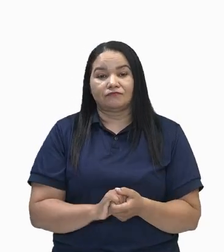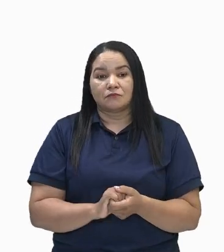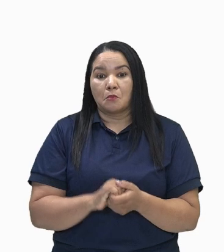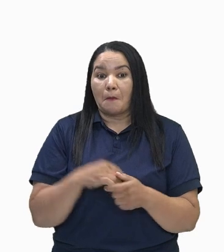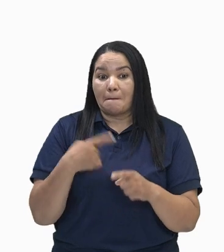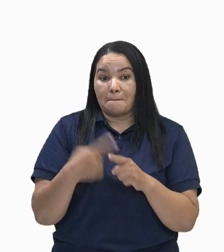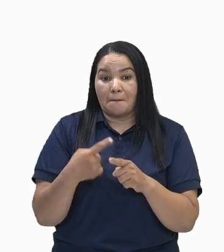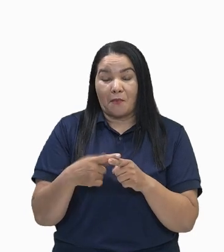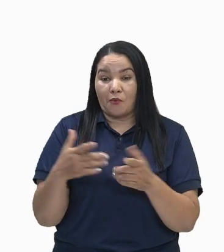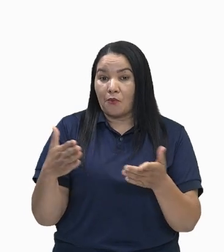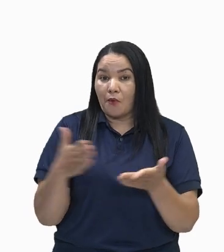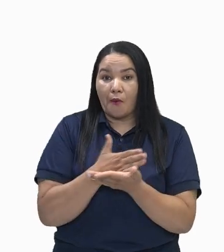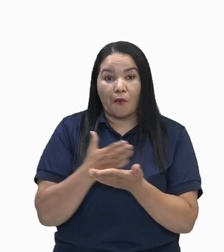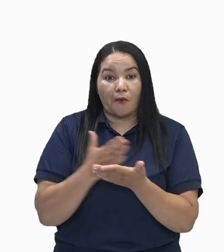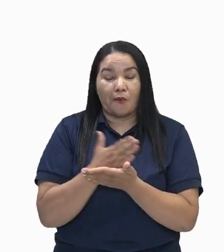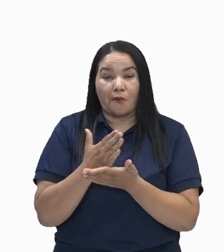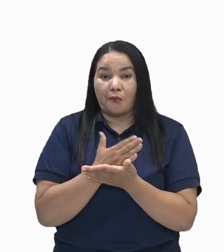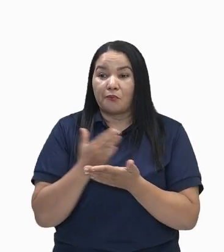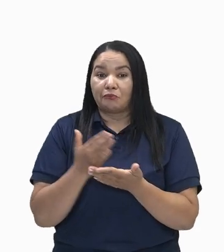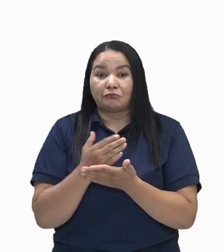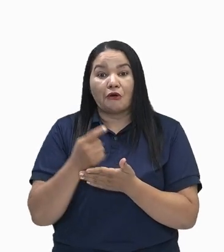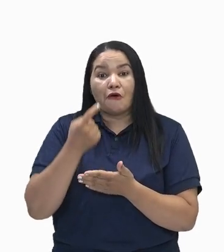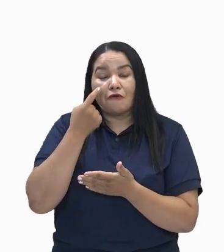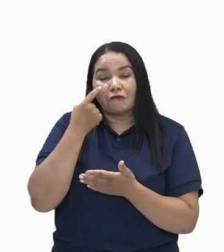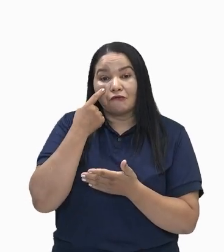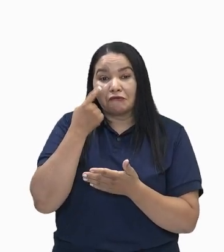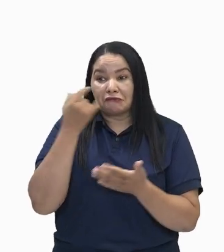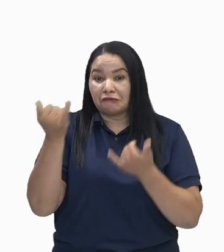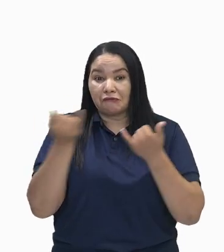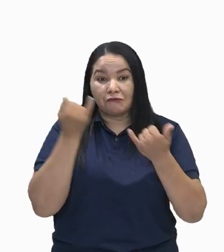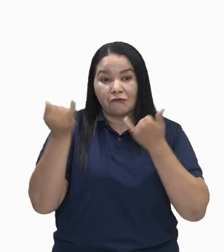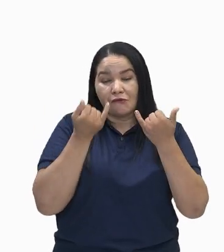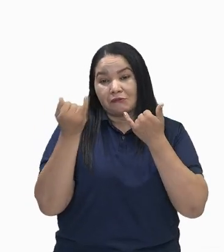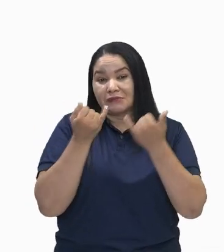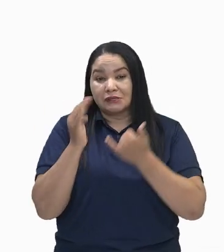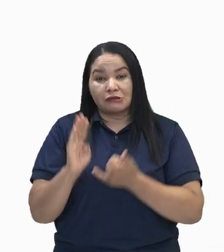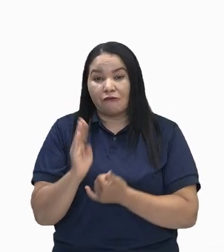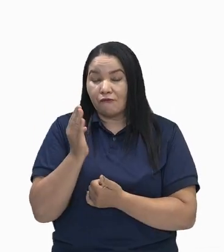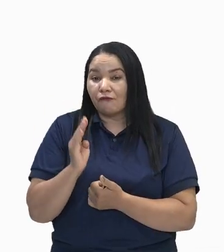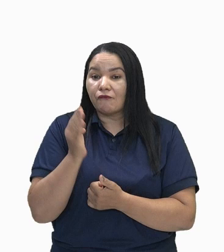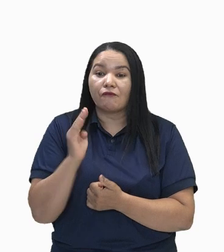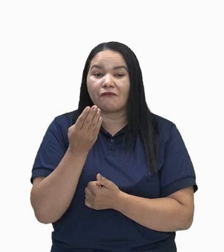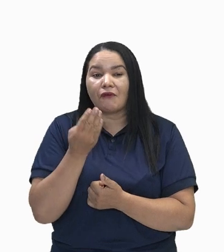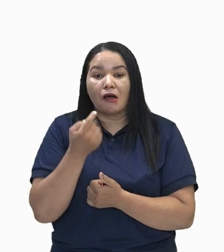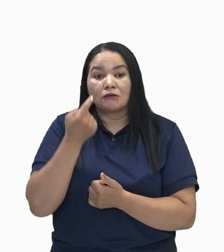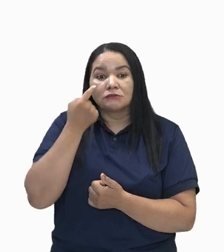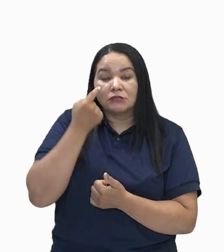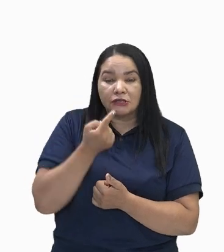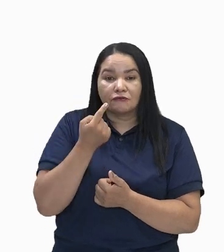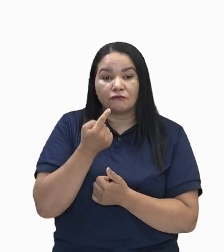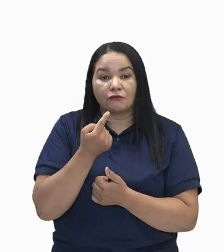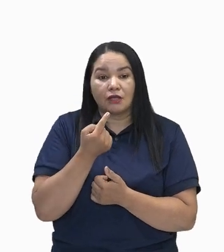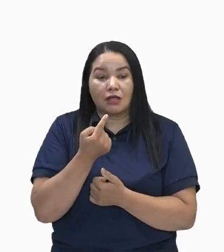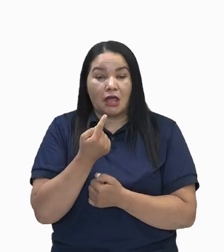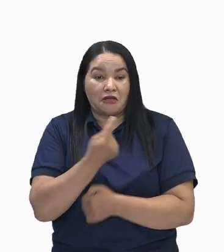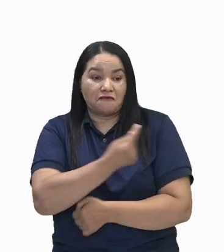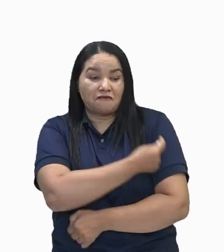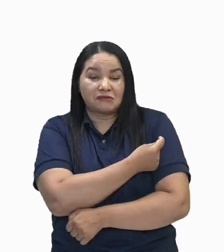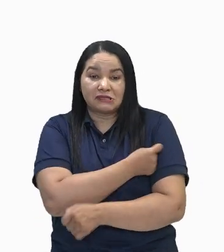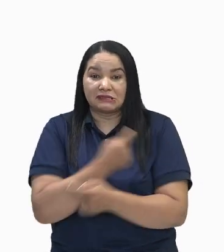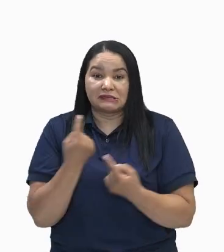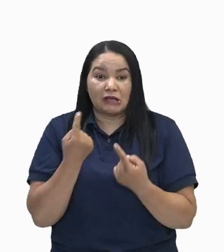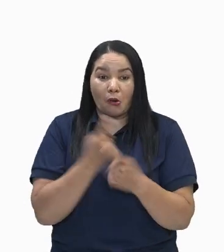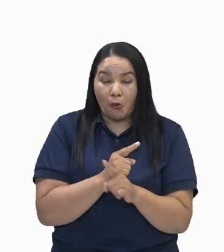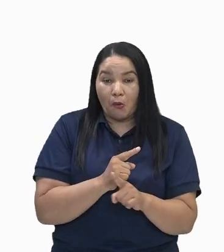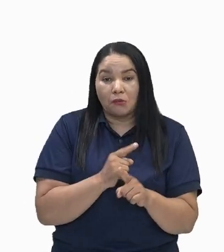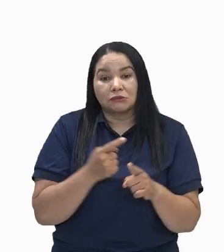por notícias, né, infundadas, que vão ali contra tudo o que a